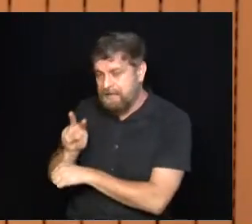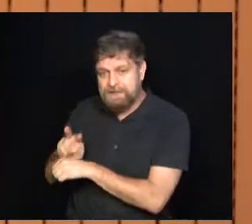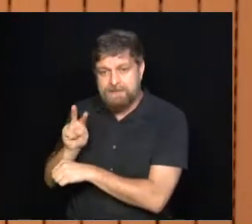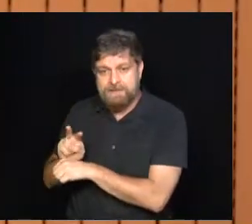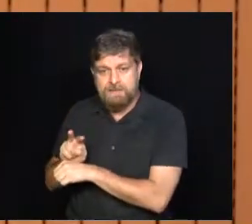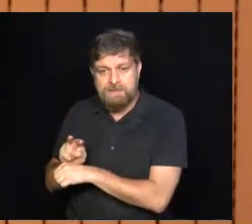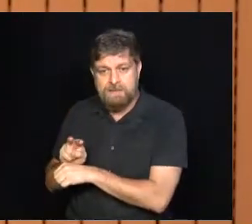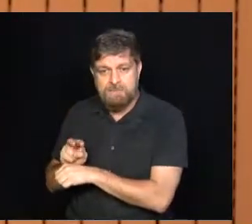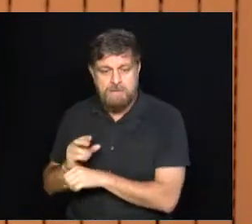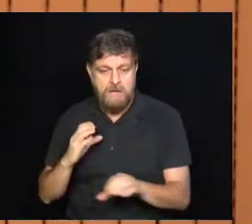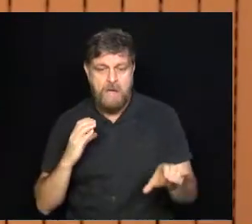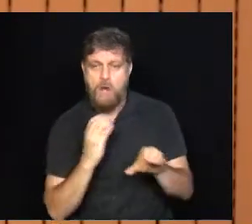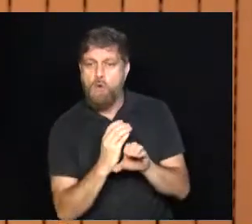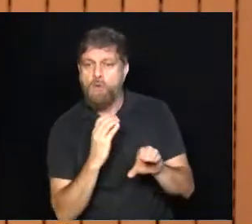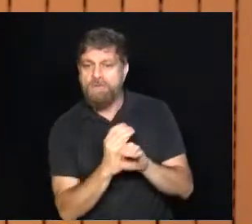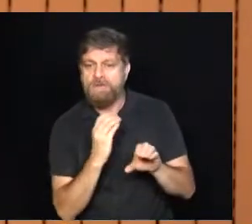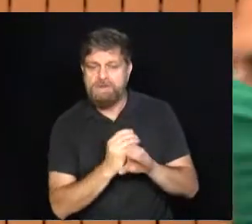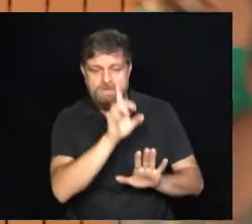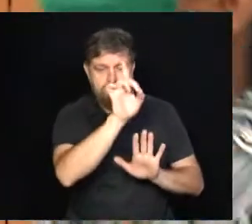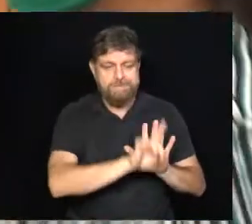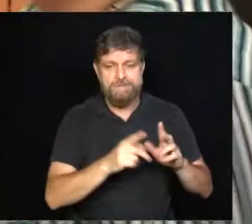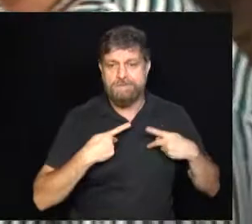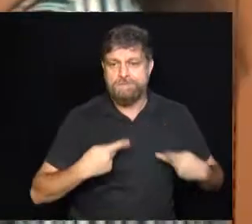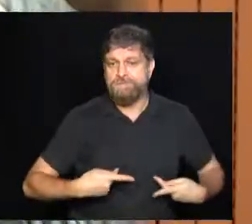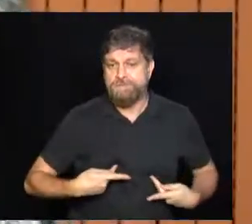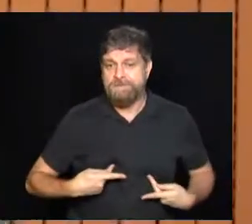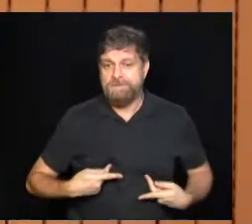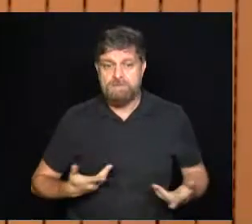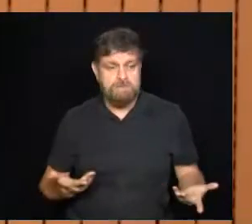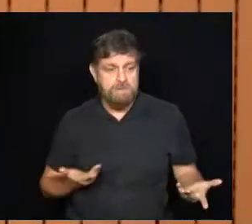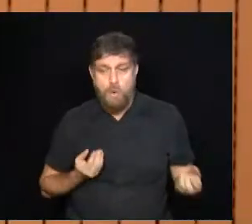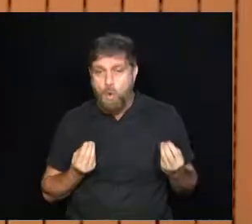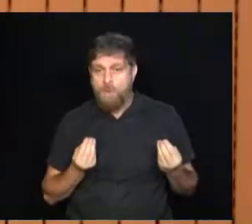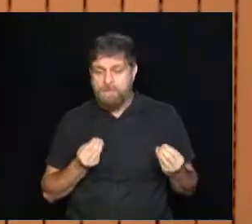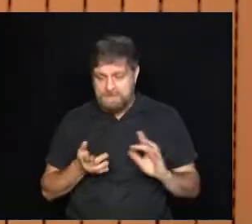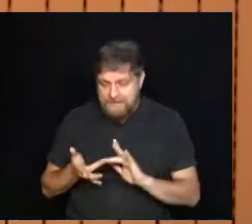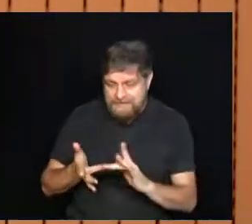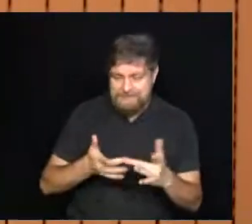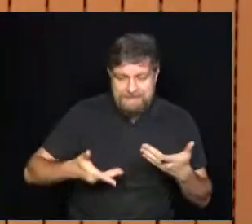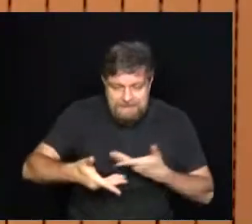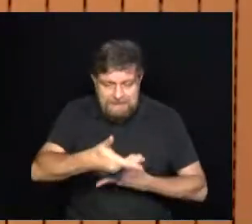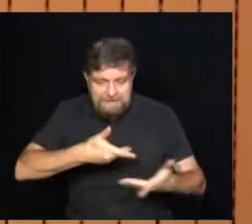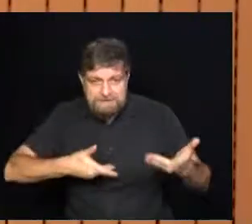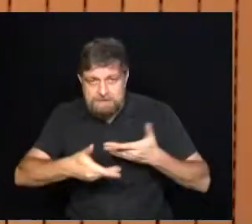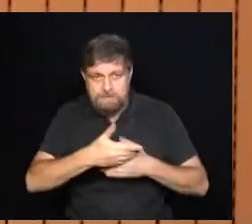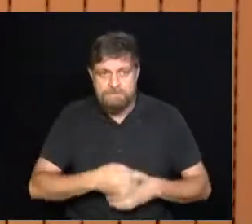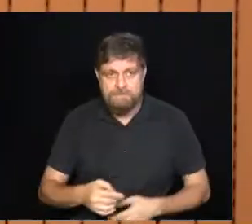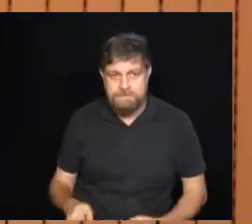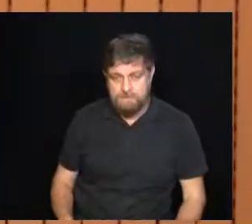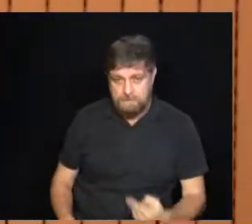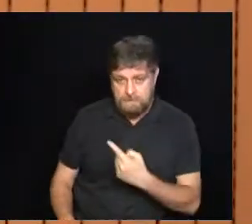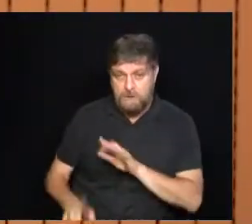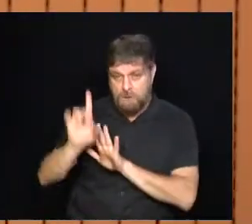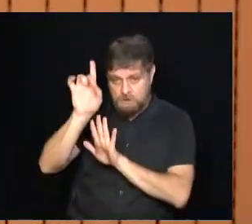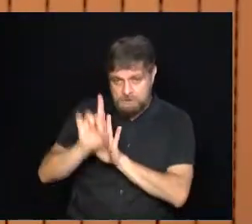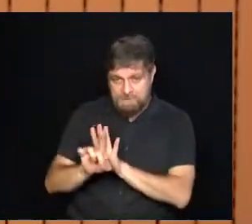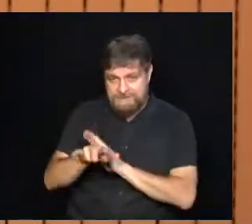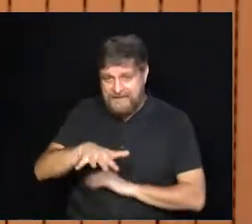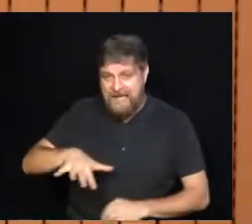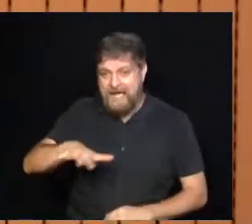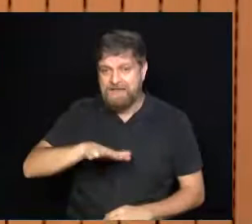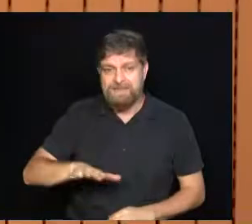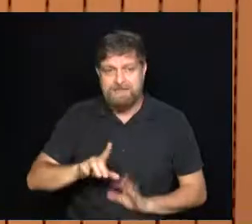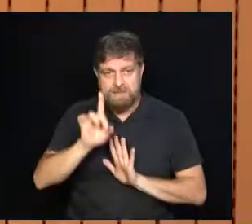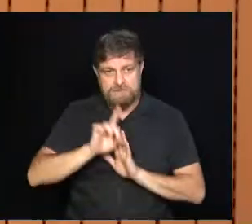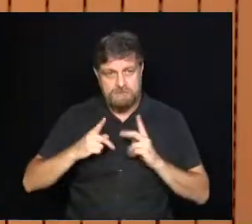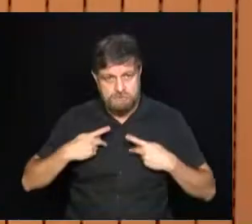não se comunicar com direitos humanos, que é a mesma mulher. Então, tem que ter essa integração. E a Marne, que é a diretora do Departamento de Direitos Humanos, e